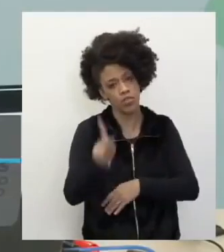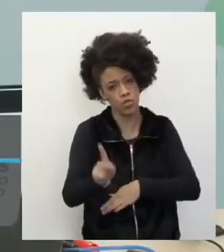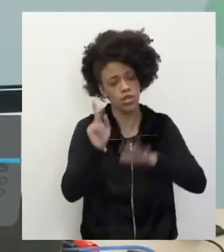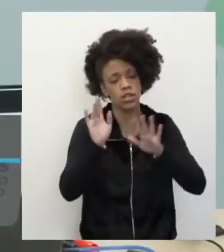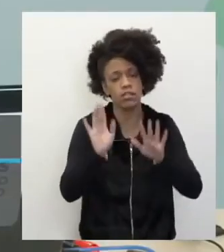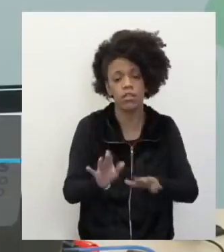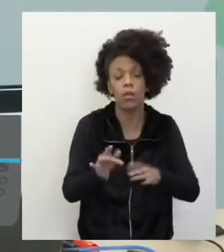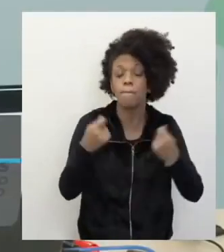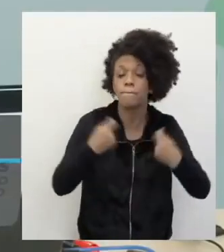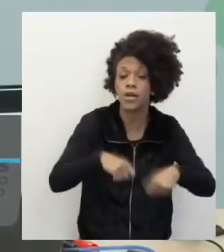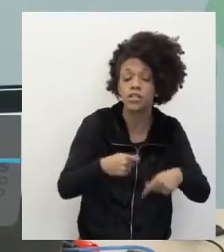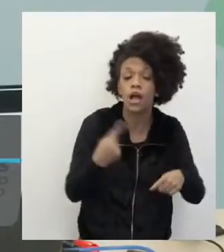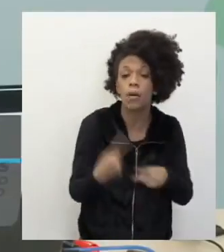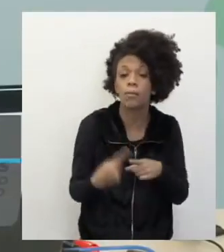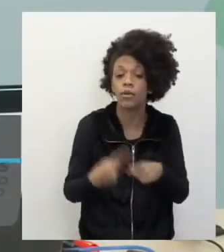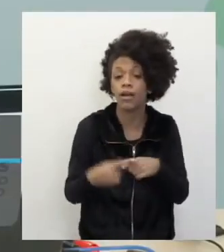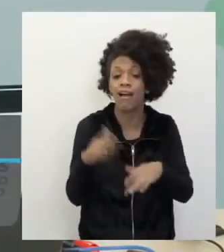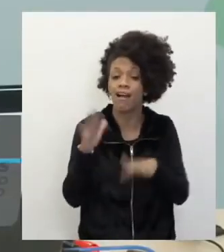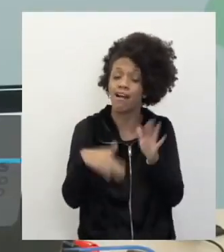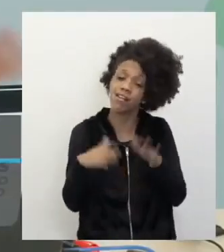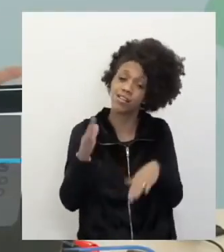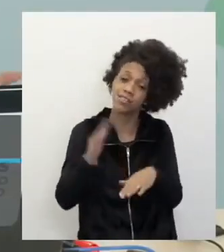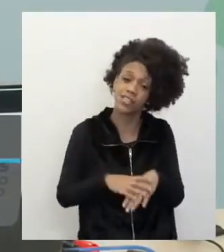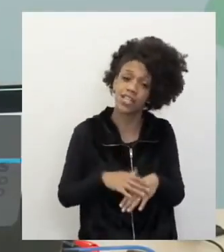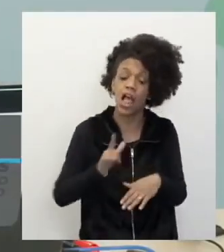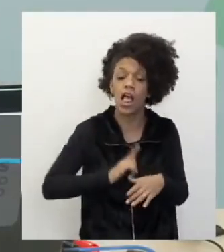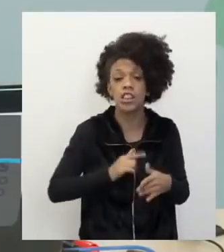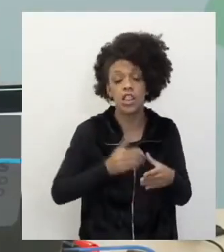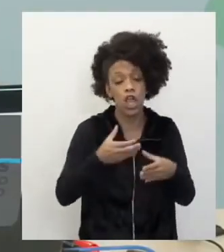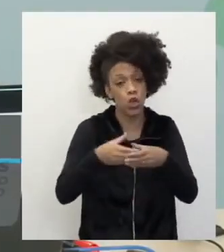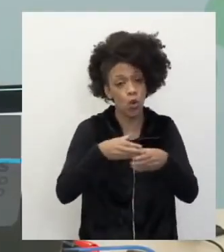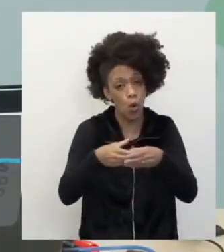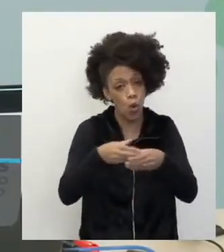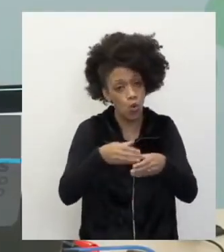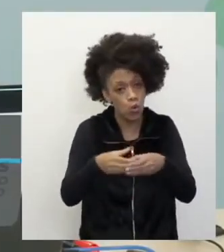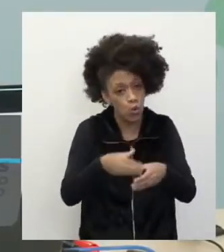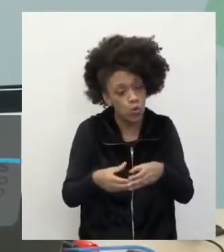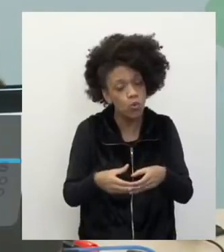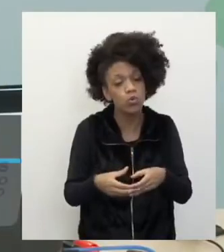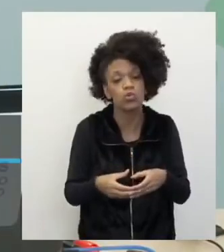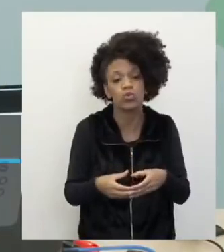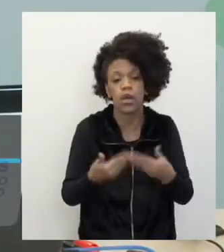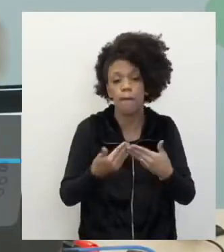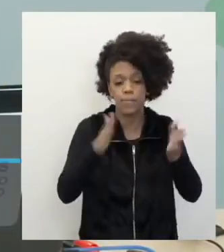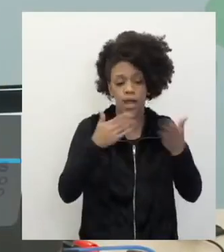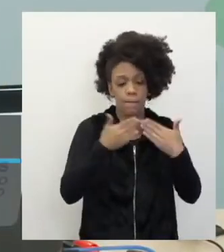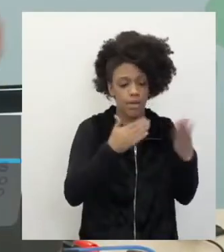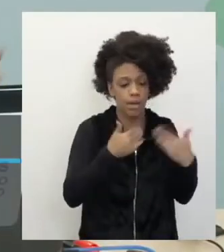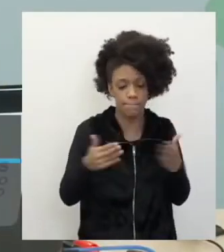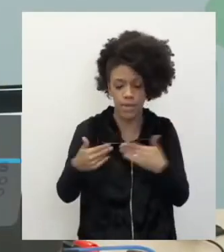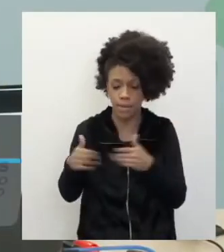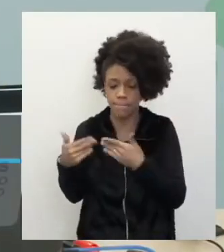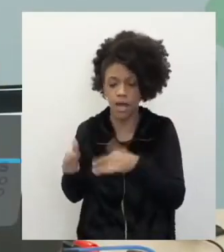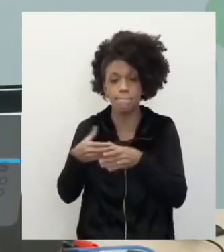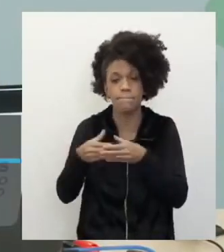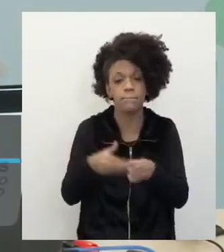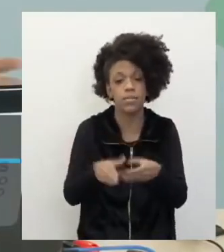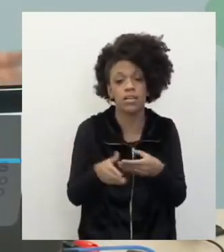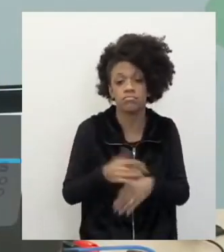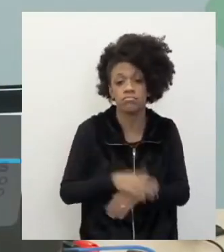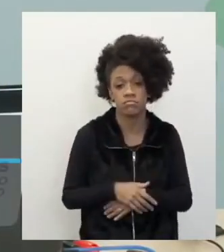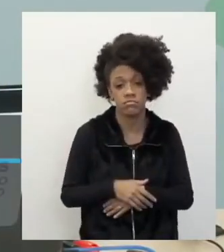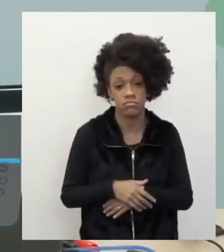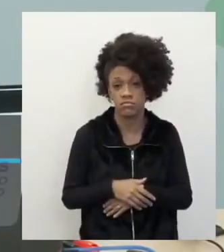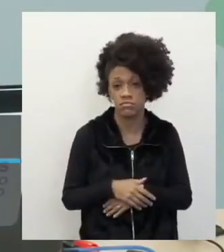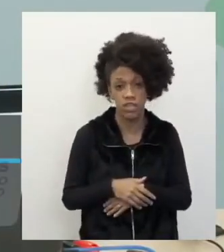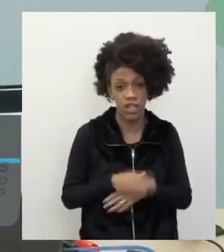Tanto precisa que muitas vezes abrem-se editais aí de concurso e abrem-se outros e outros e outros e não se